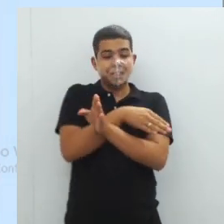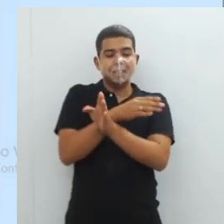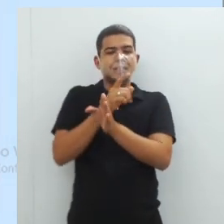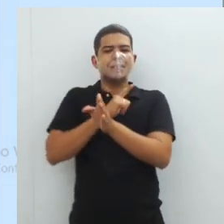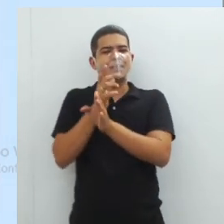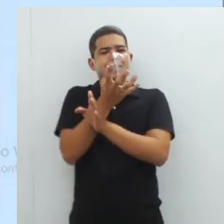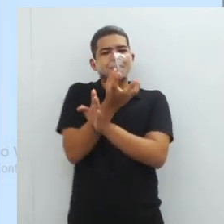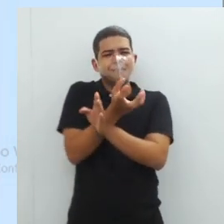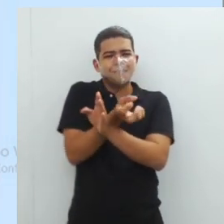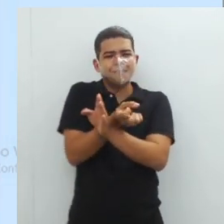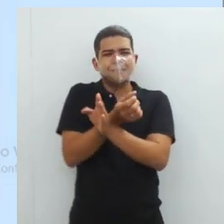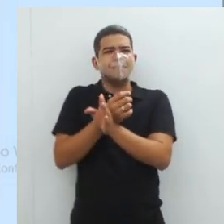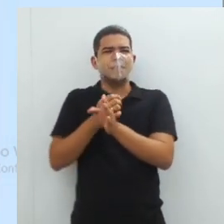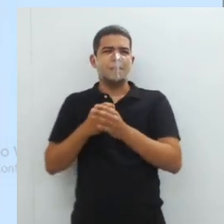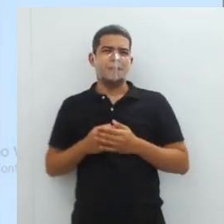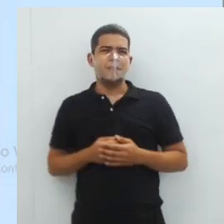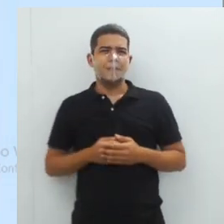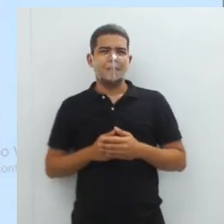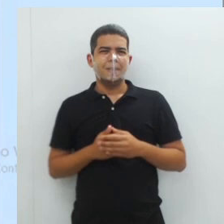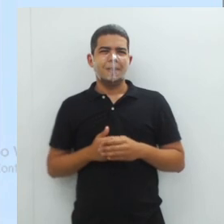seco.